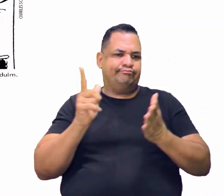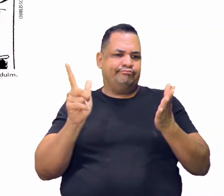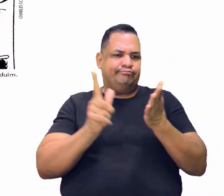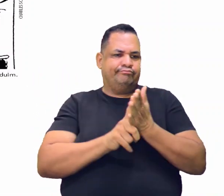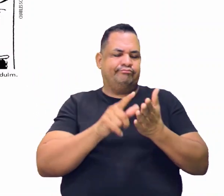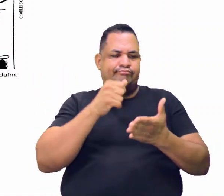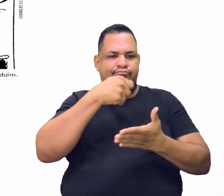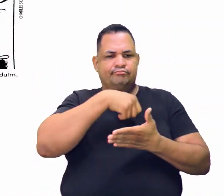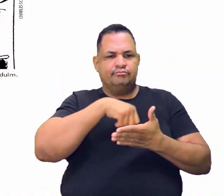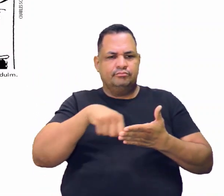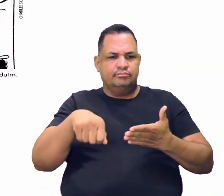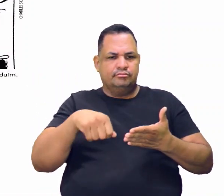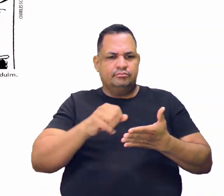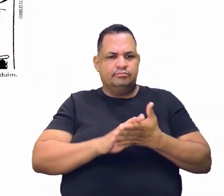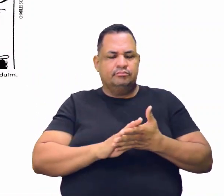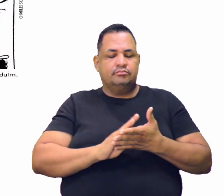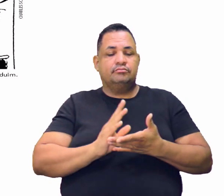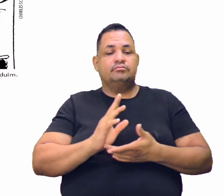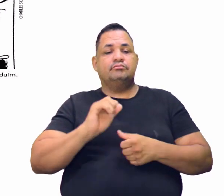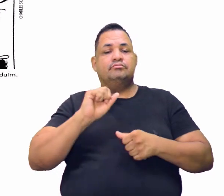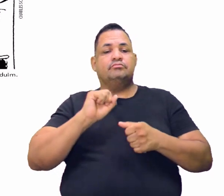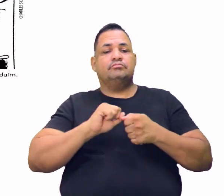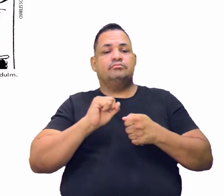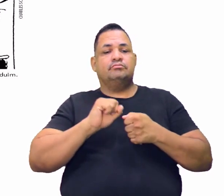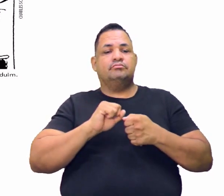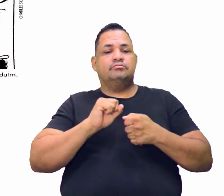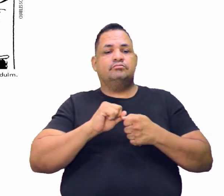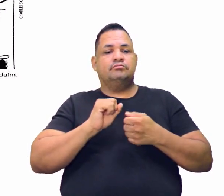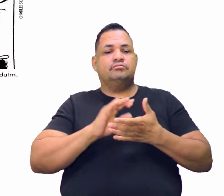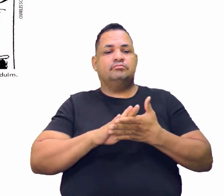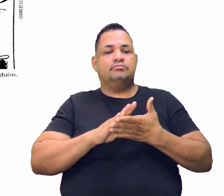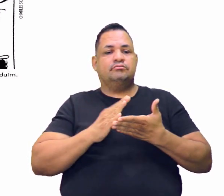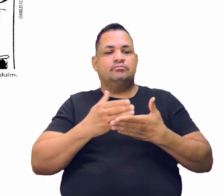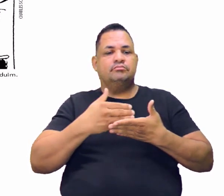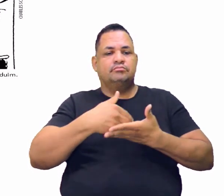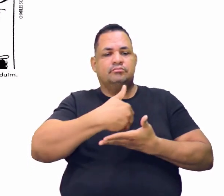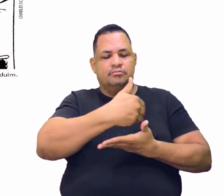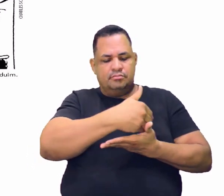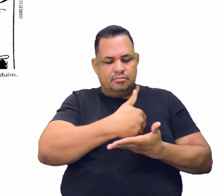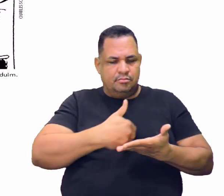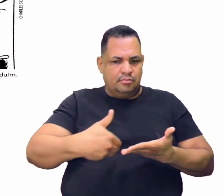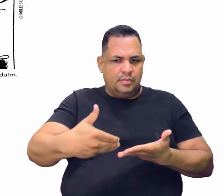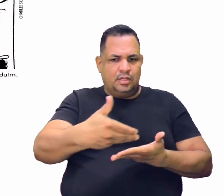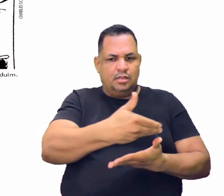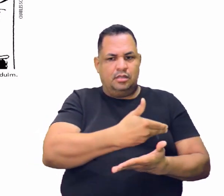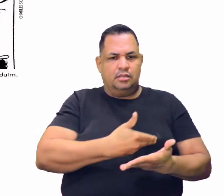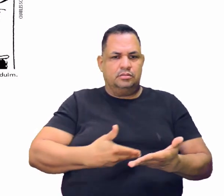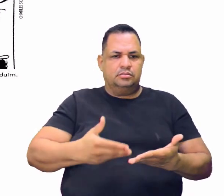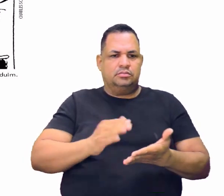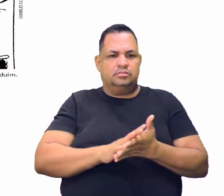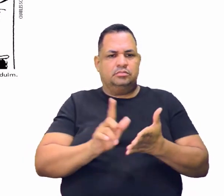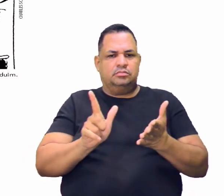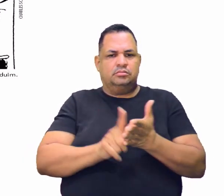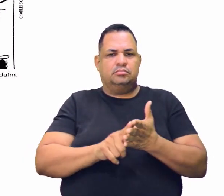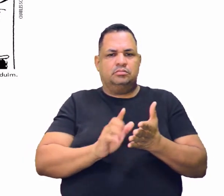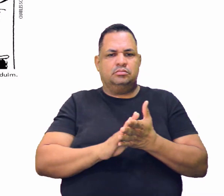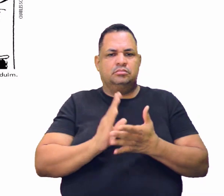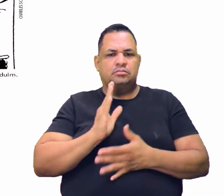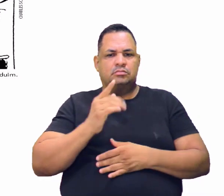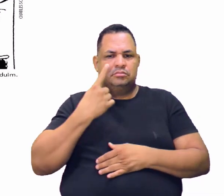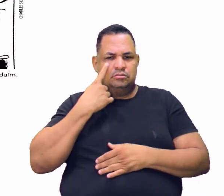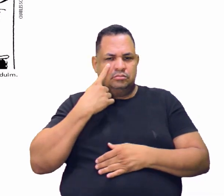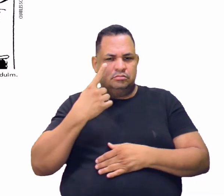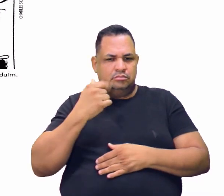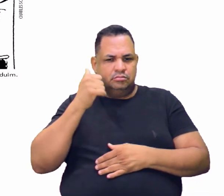para escrever. Aí, fiz o meu dever num prato de papel. Já vi que a senhora